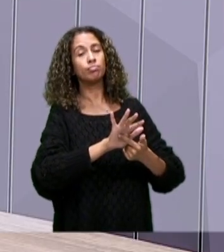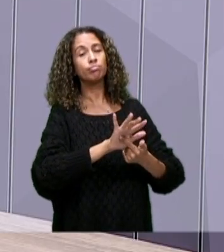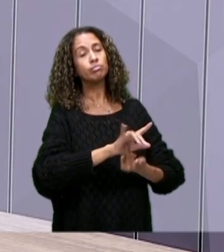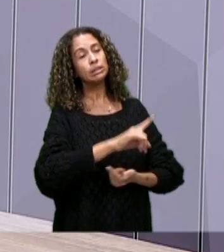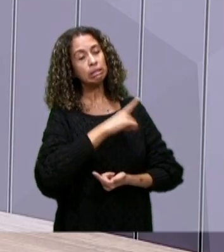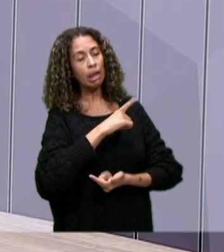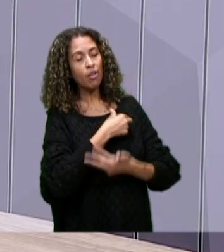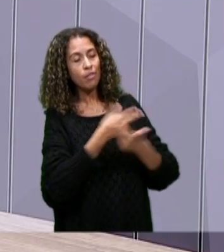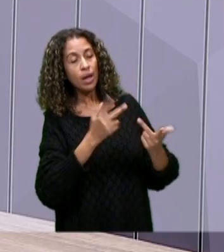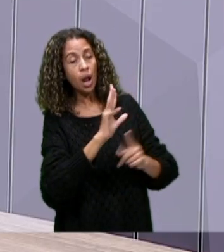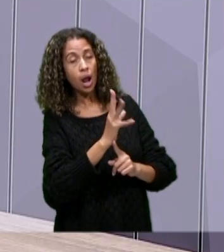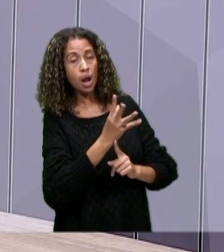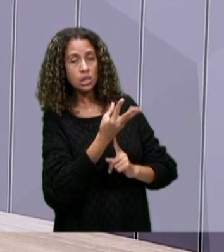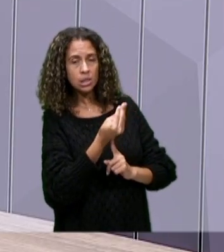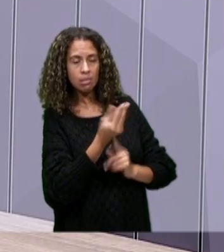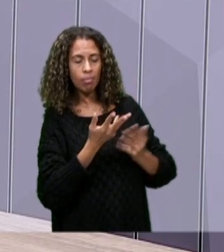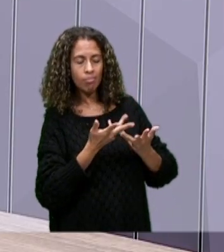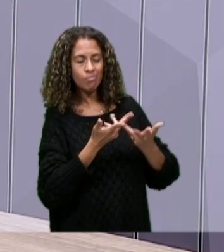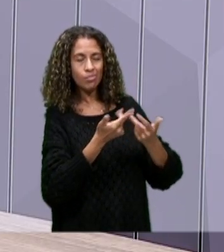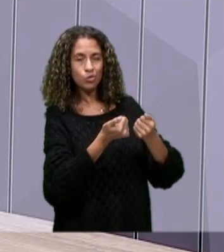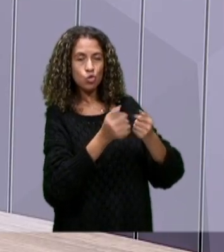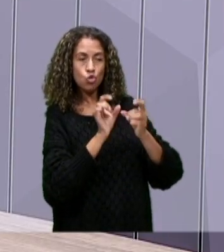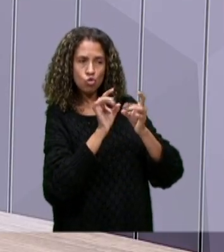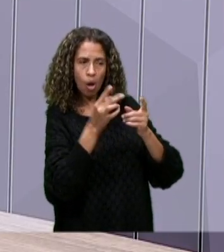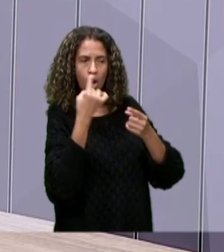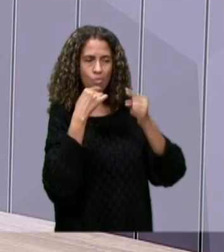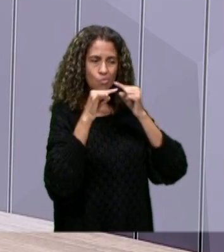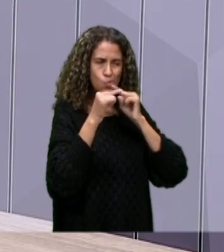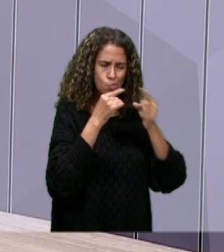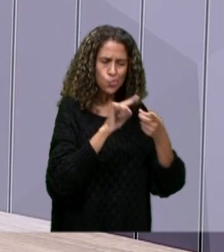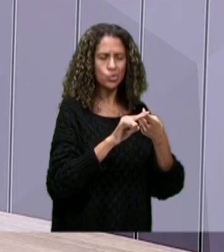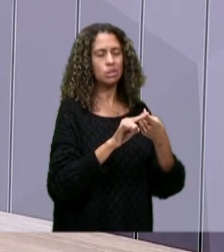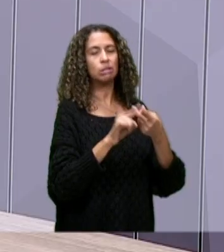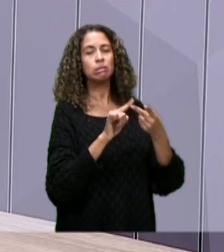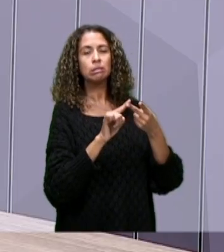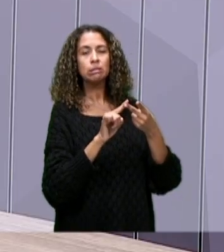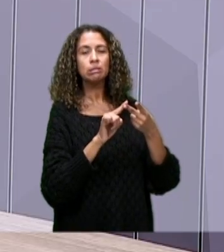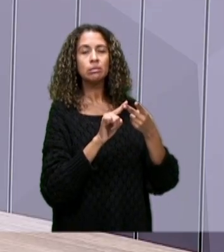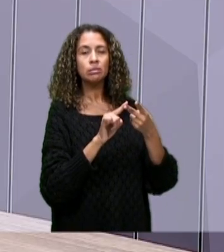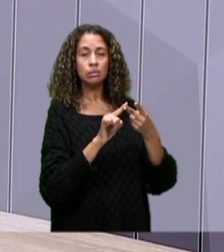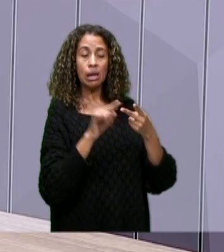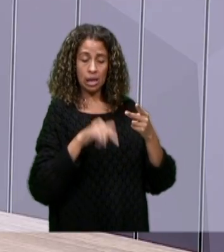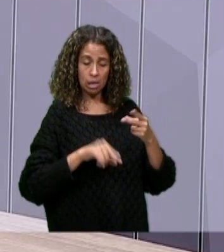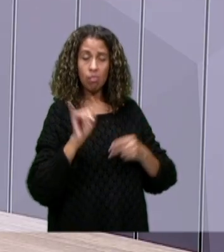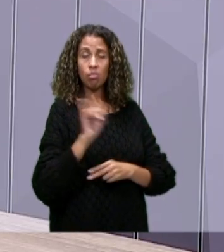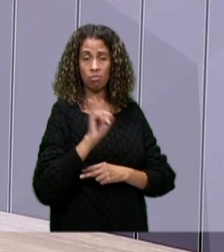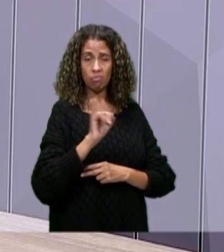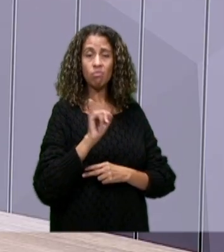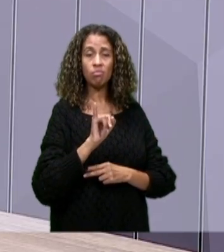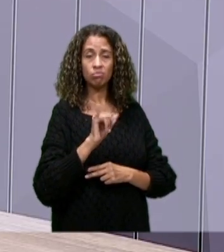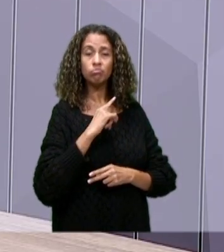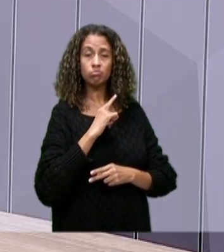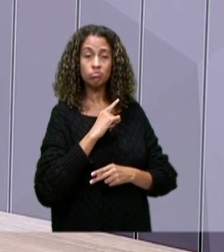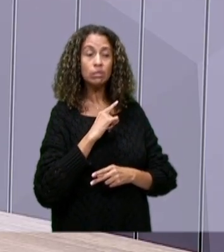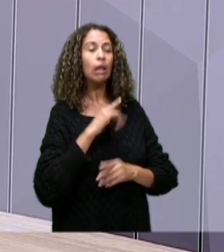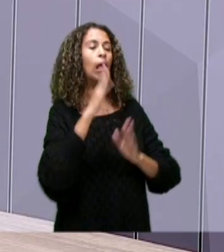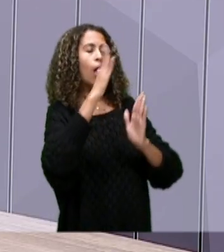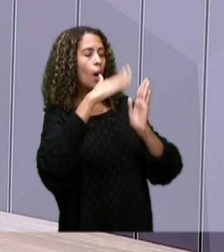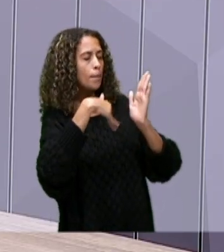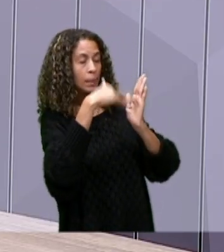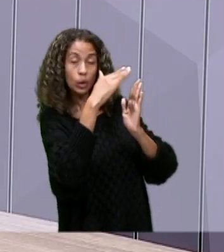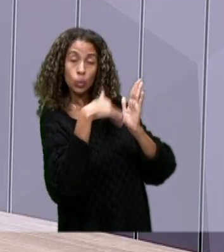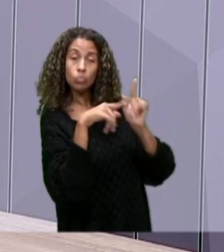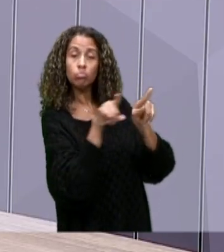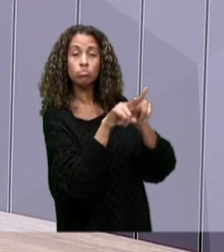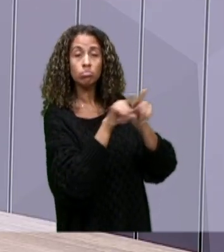temos artistas fantásticos, não só na música, né, como é destaque aqui em Itajaí, na